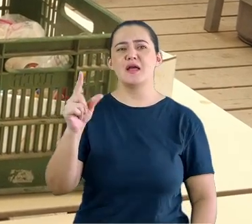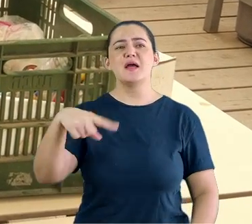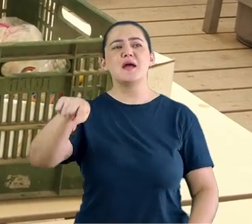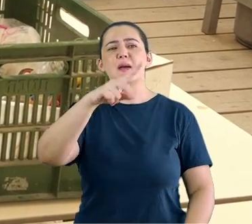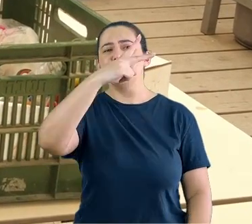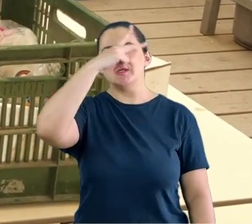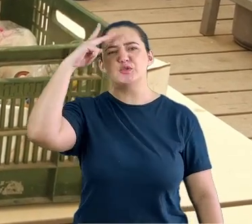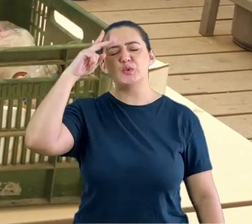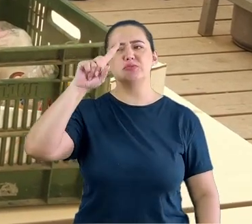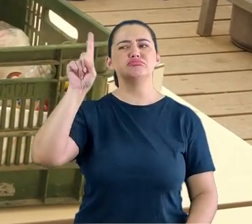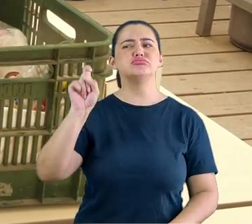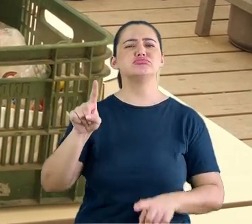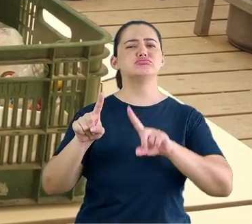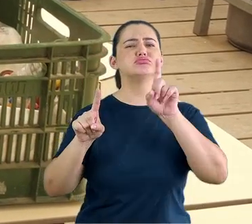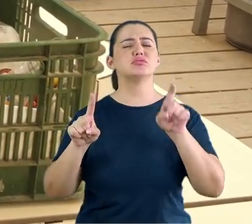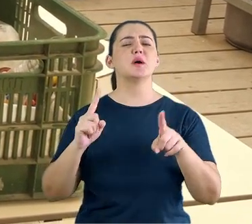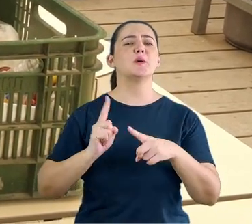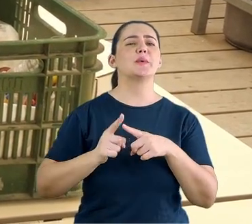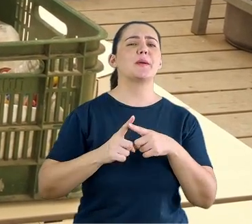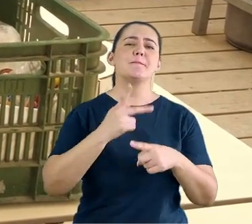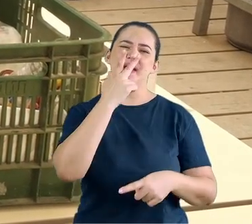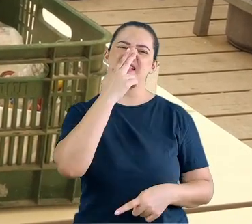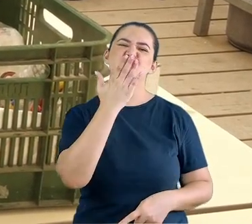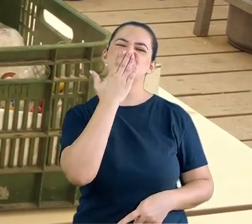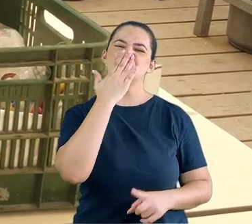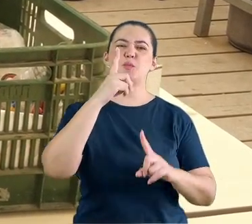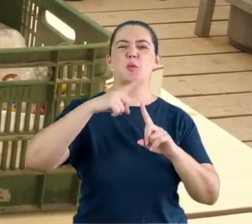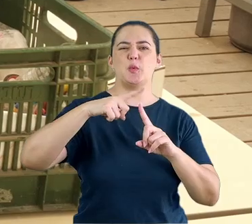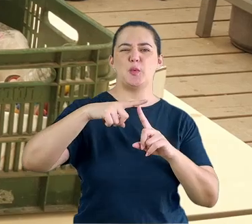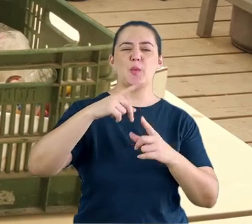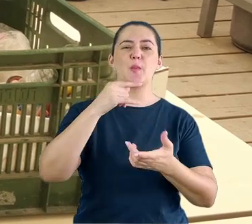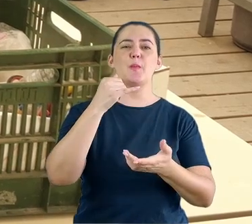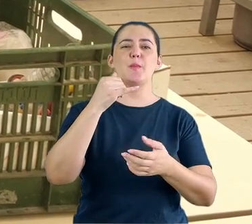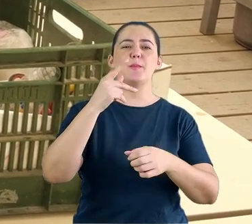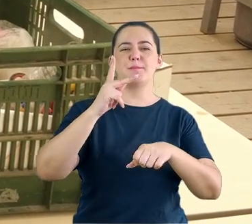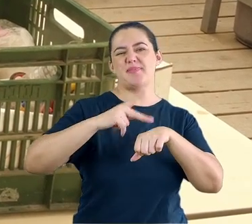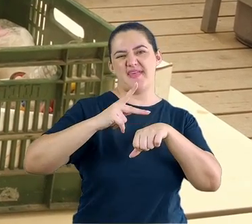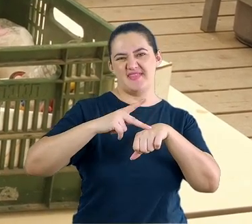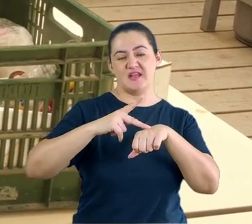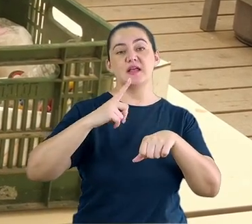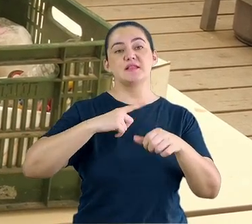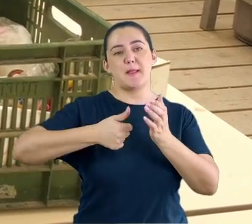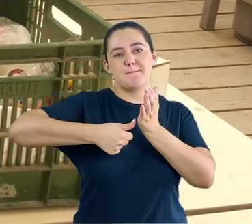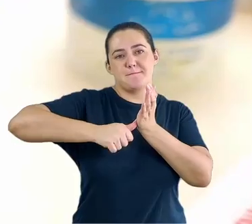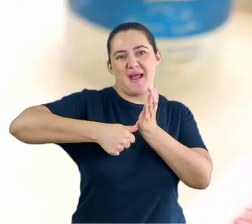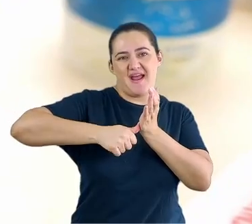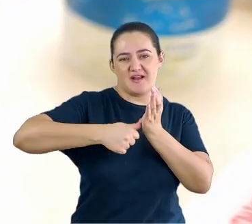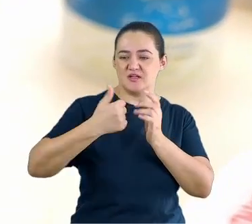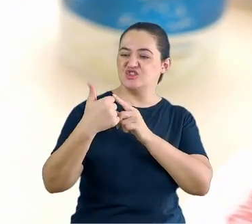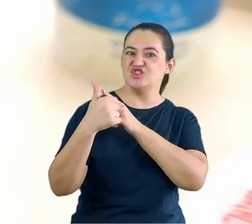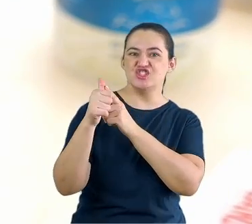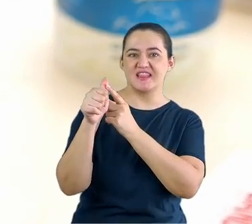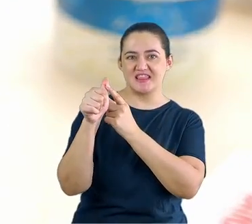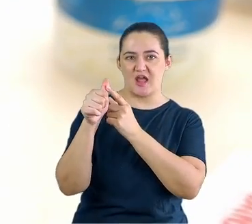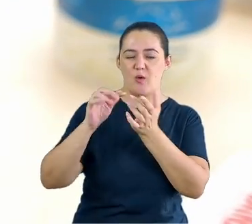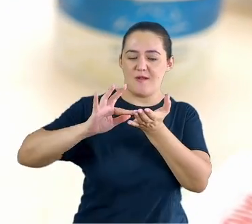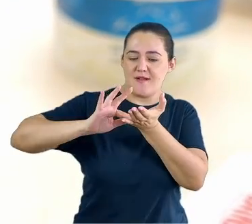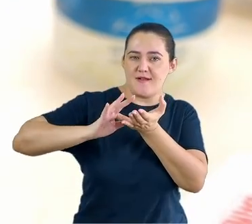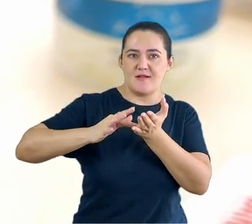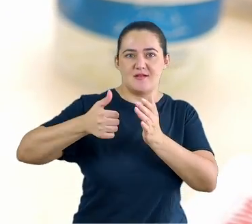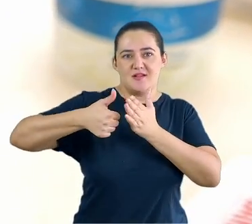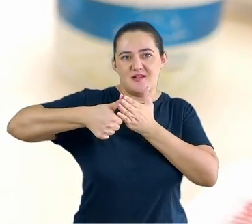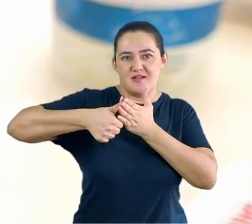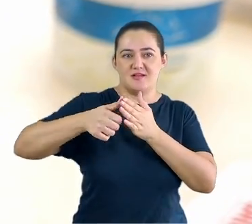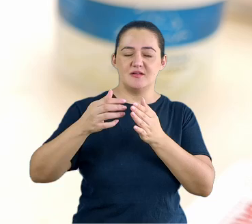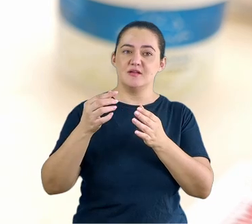as pessoas. Por quê? Você vê também que é um tipo de cerâmica que tem a marca de uma digital. É lógico que a digital só